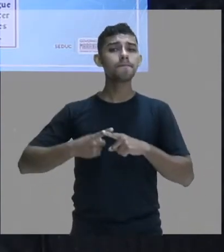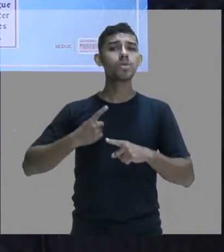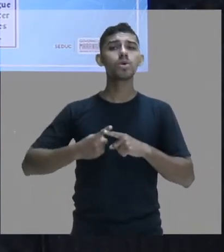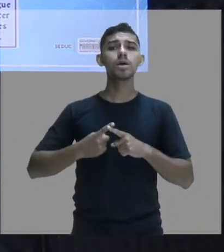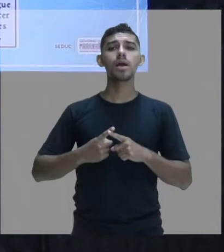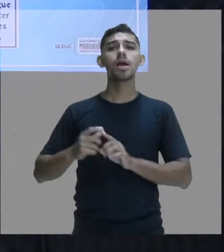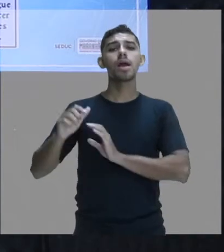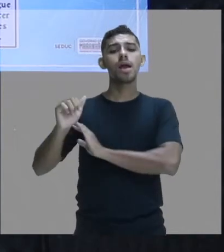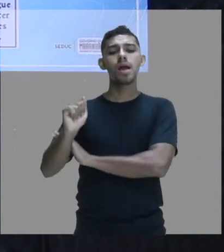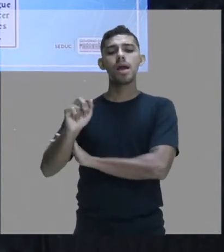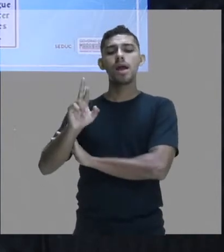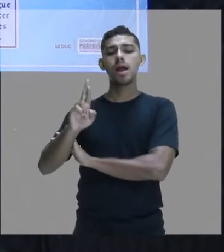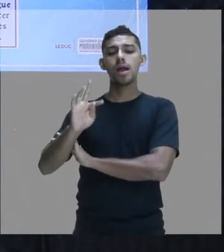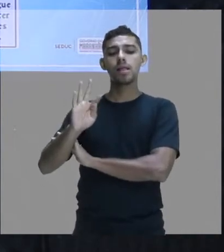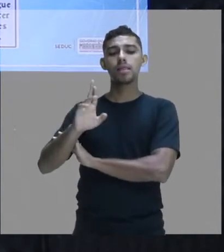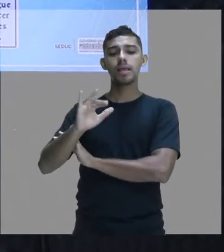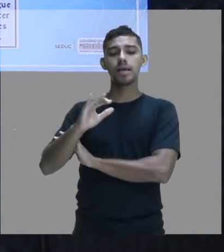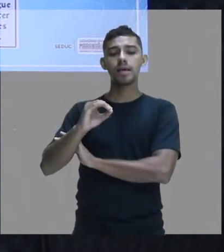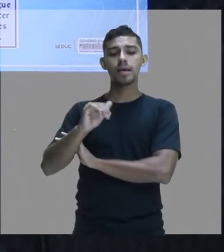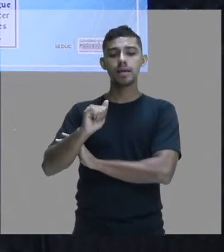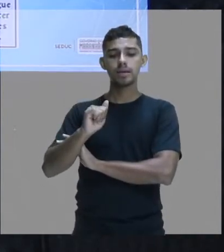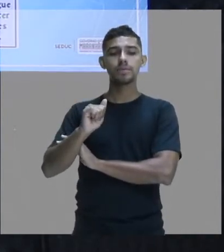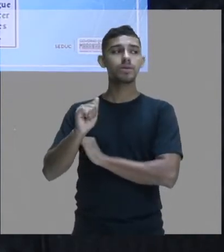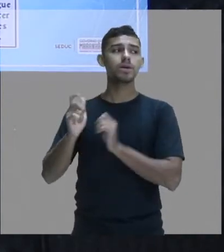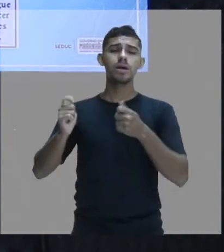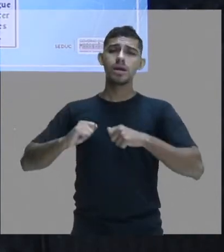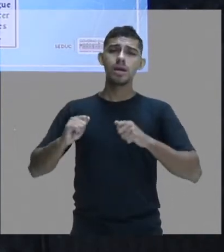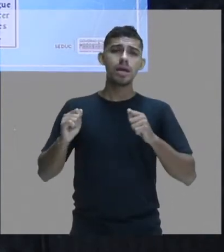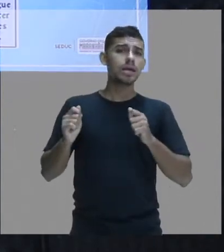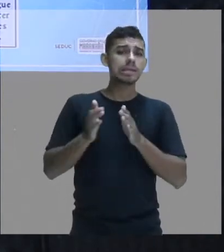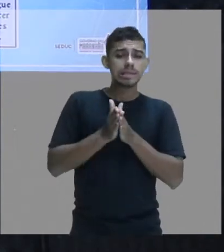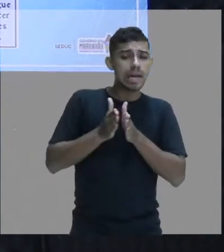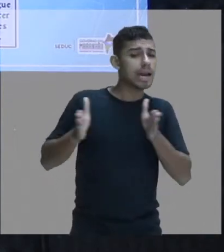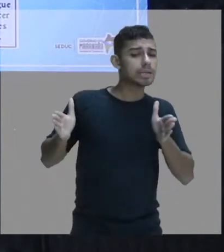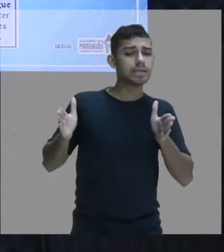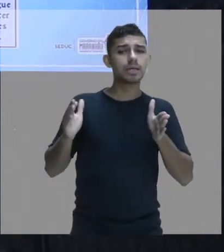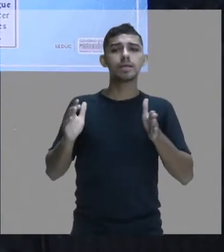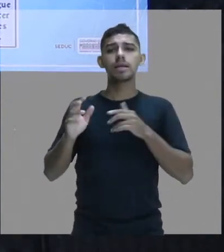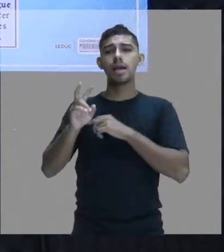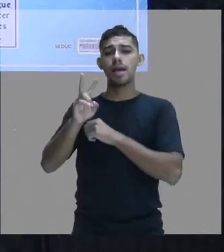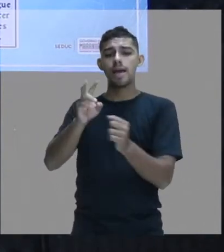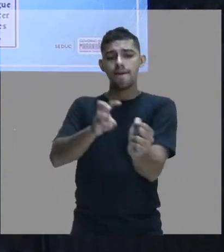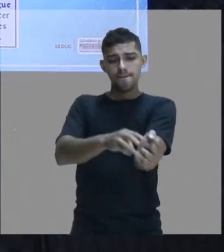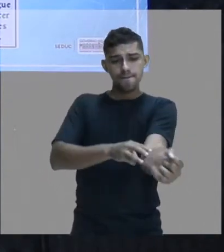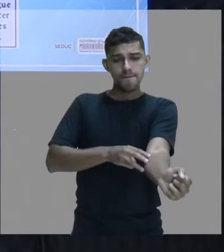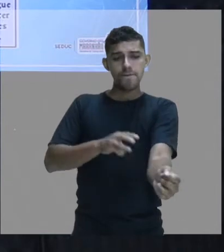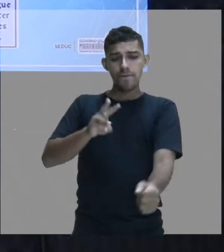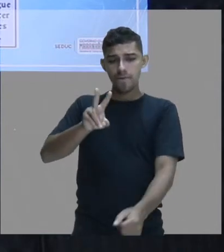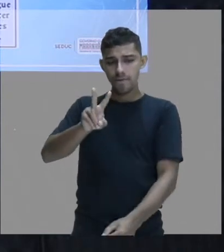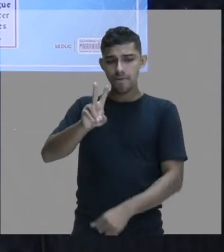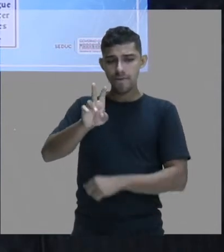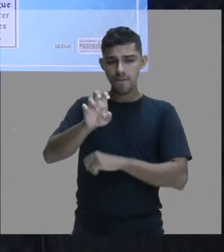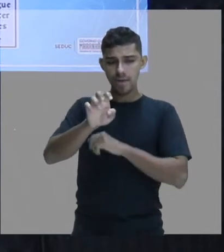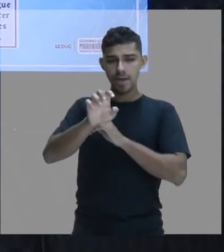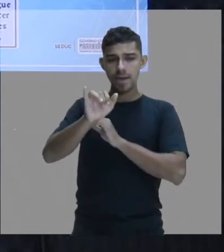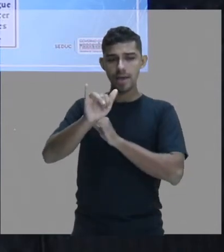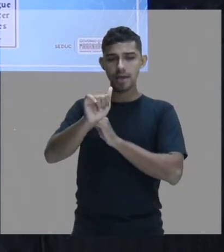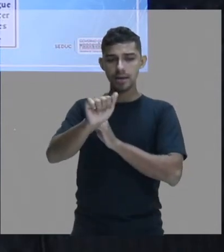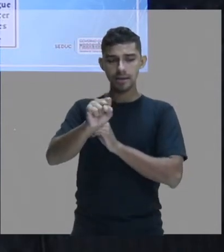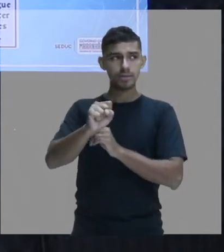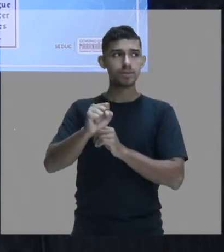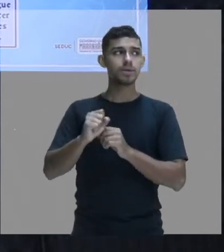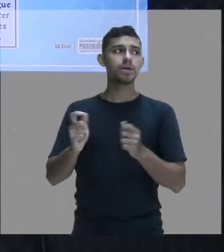as artérias elas são mais espessas, elas são mais dilatáveis que as veias? Porque é pelas